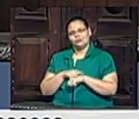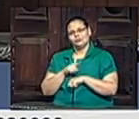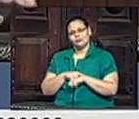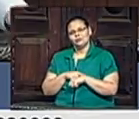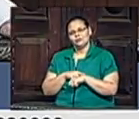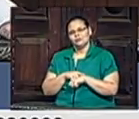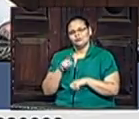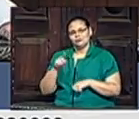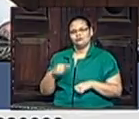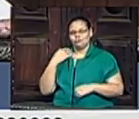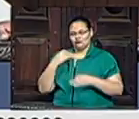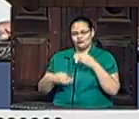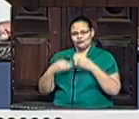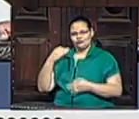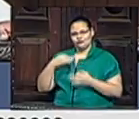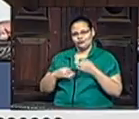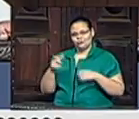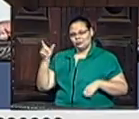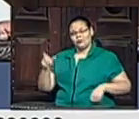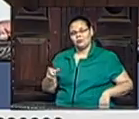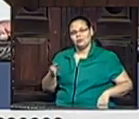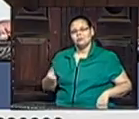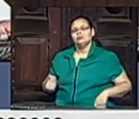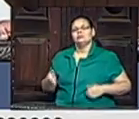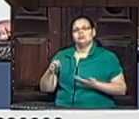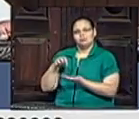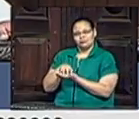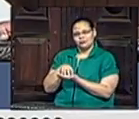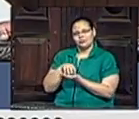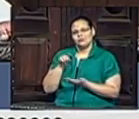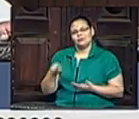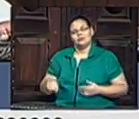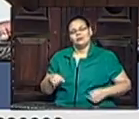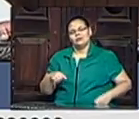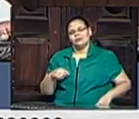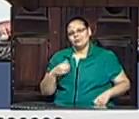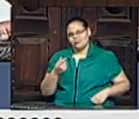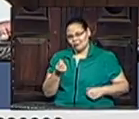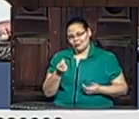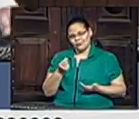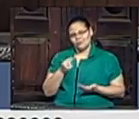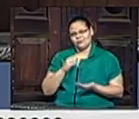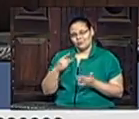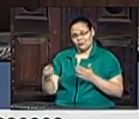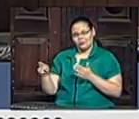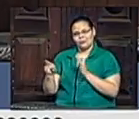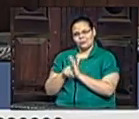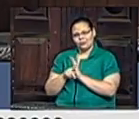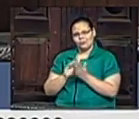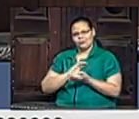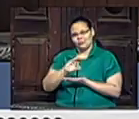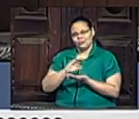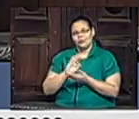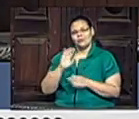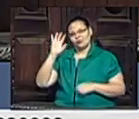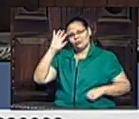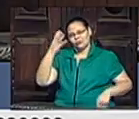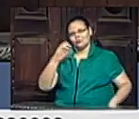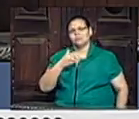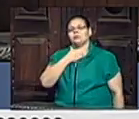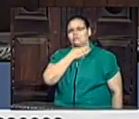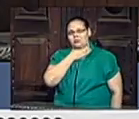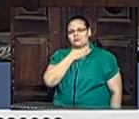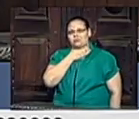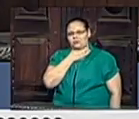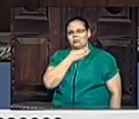o judiciário abrir mão de uma parte dos seus rendimentos, dos seus ganhos, em função da solução dessa crise,